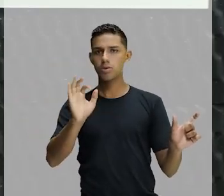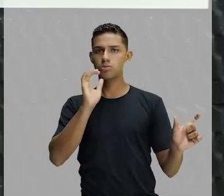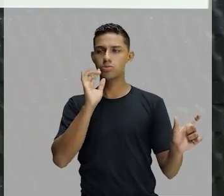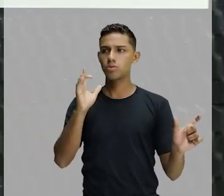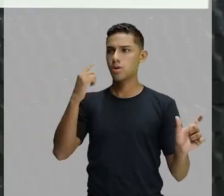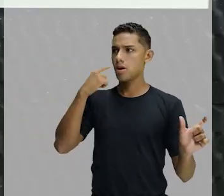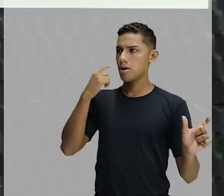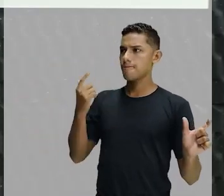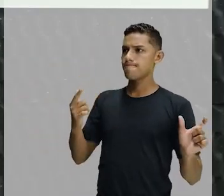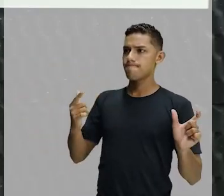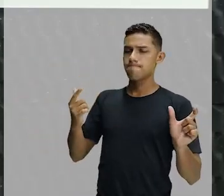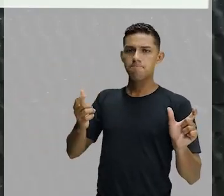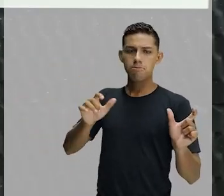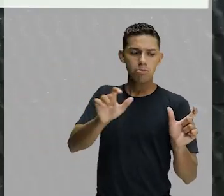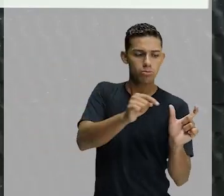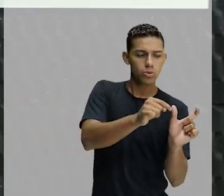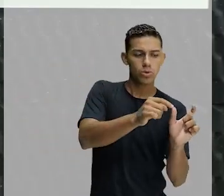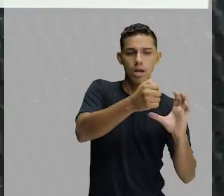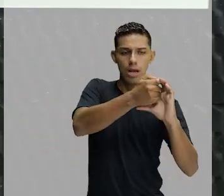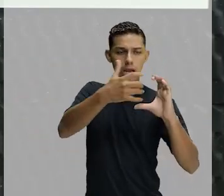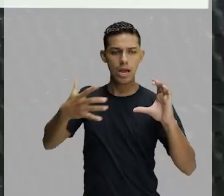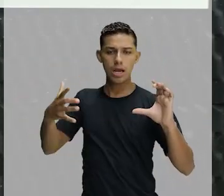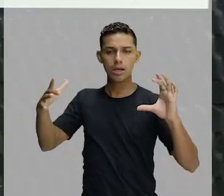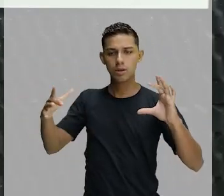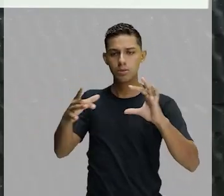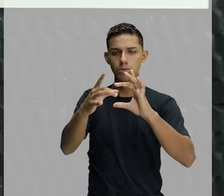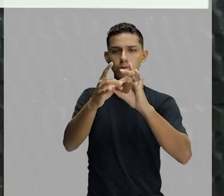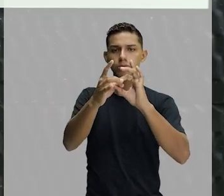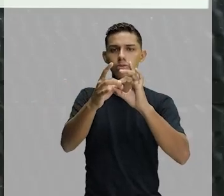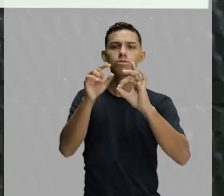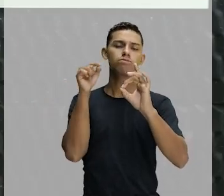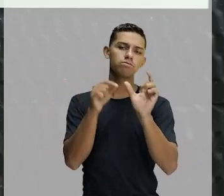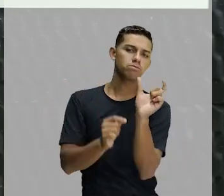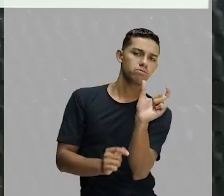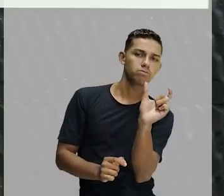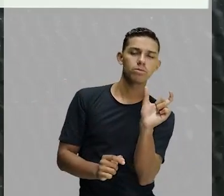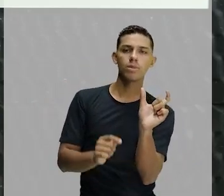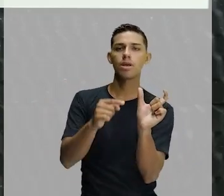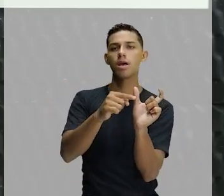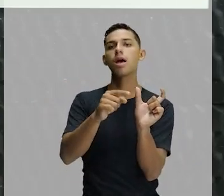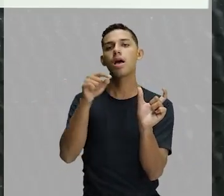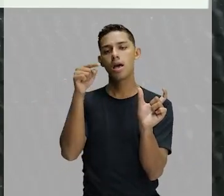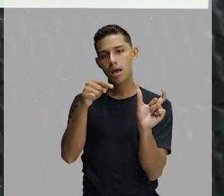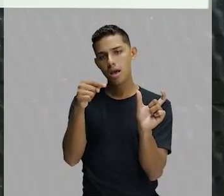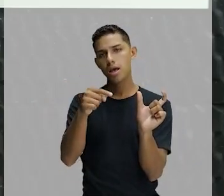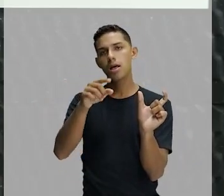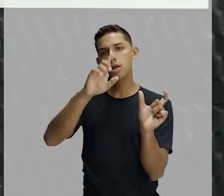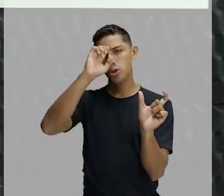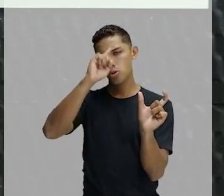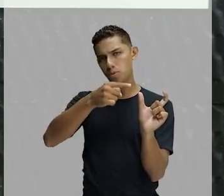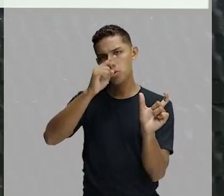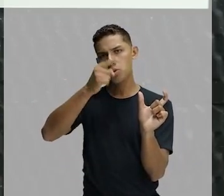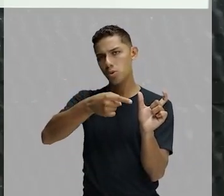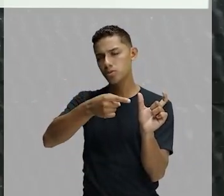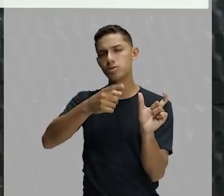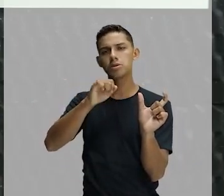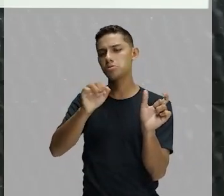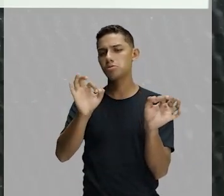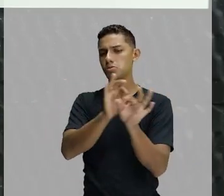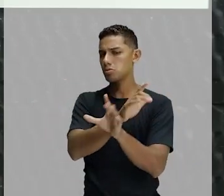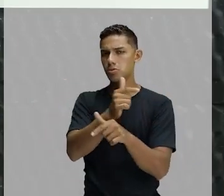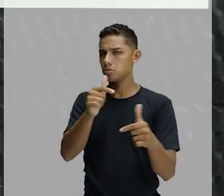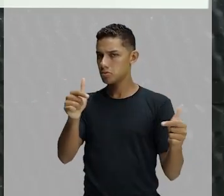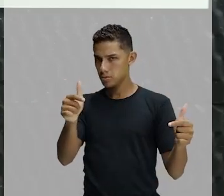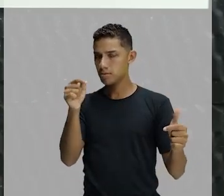apenas expressar sua característica parcialmente. Então, dominância incompleta. Eu vou falar primeiramente de